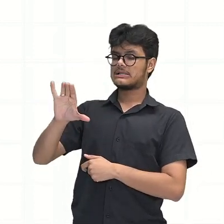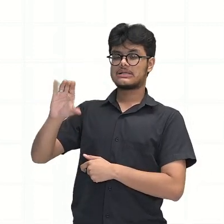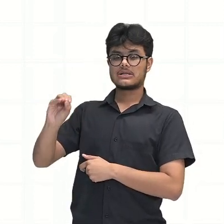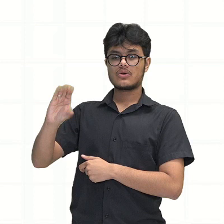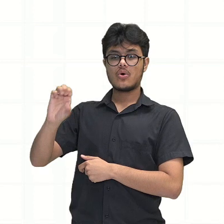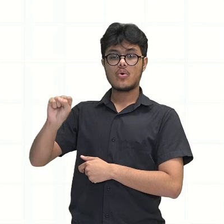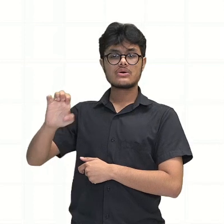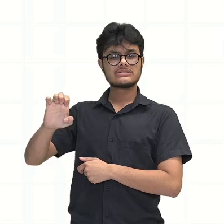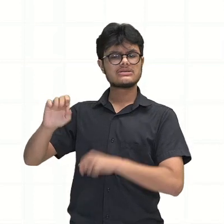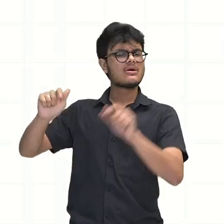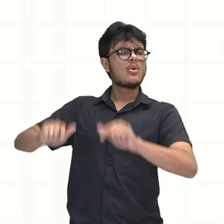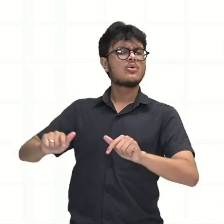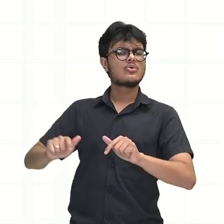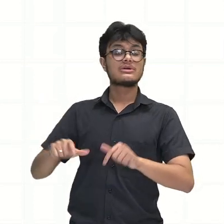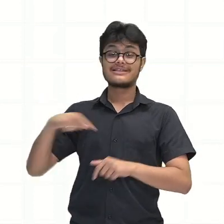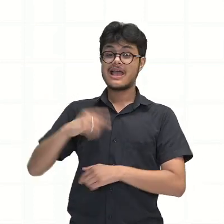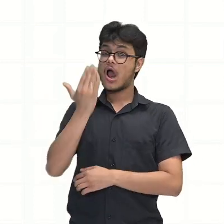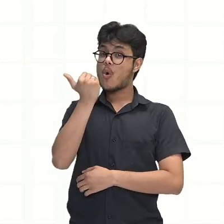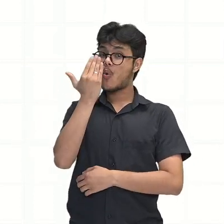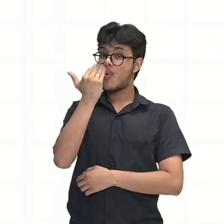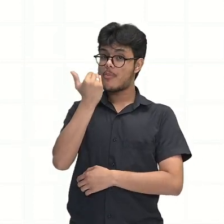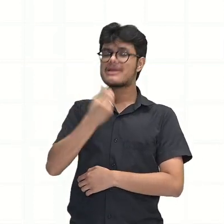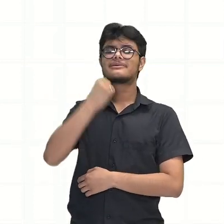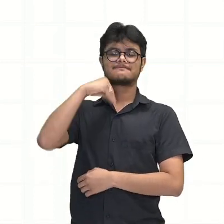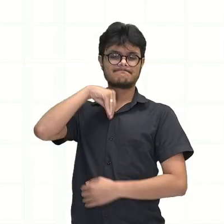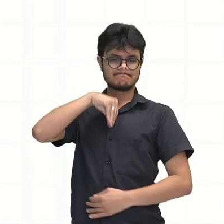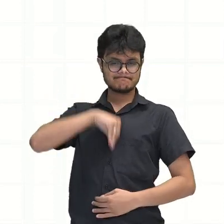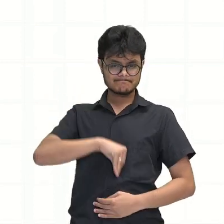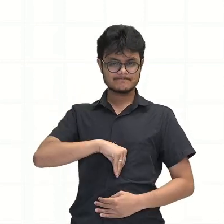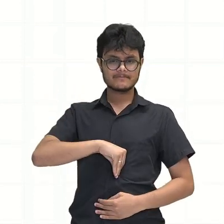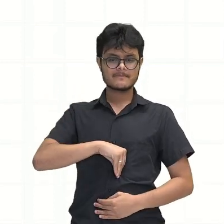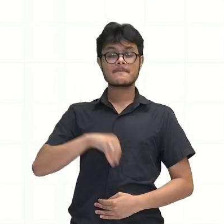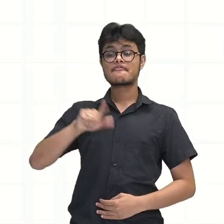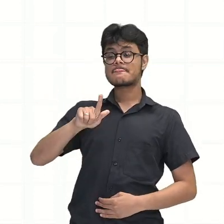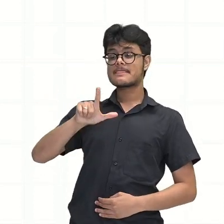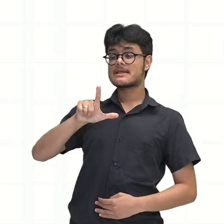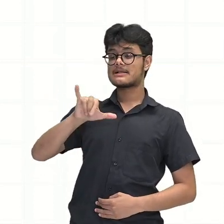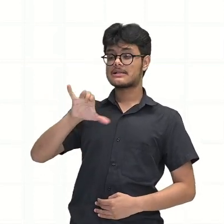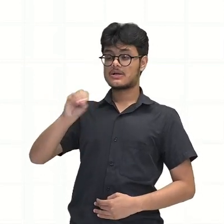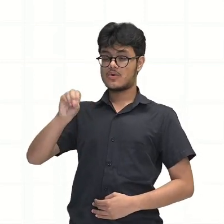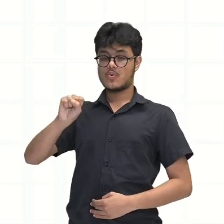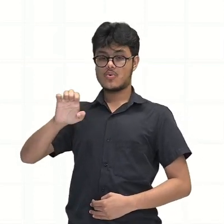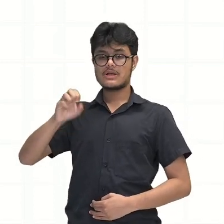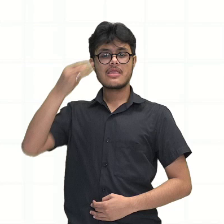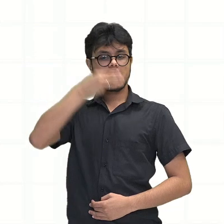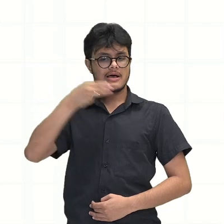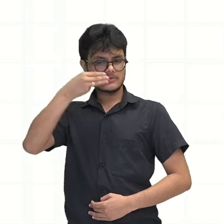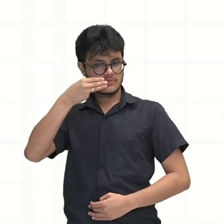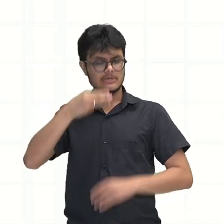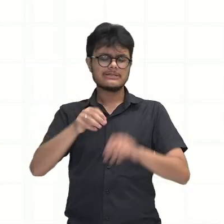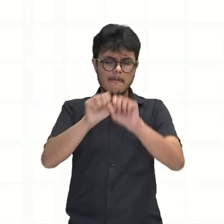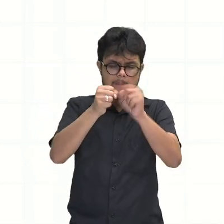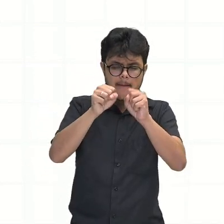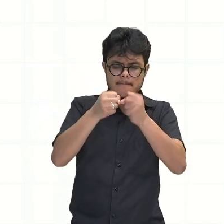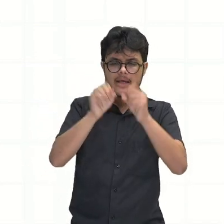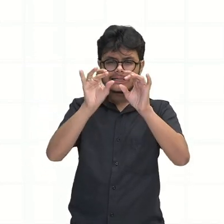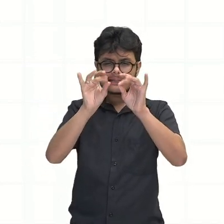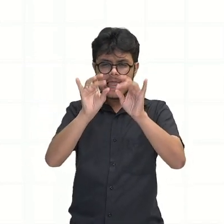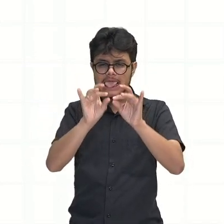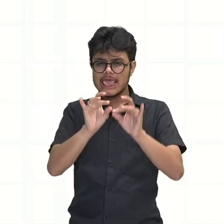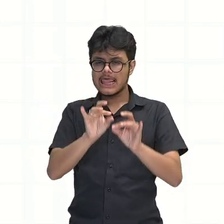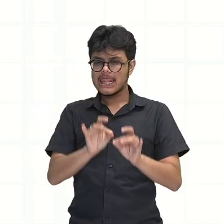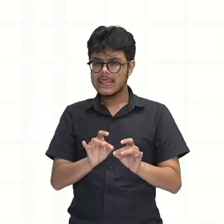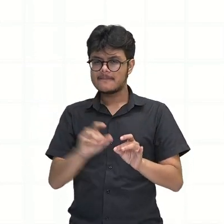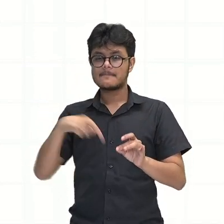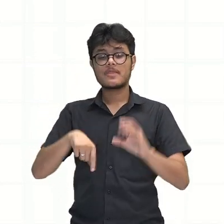nossa alimentação, vem do que a gente come, tá? Então, essa glicose, ela vai ser quebrada junto com o gás